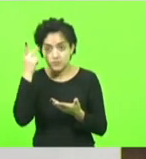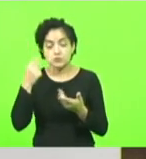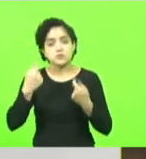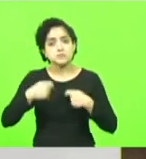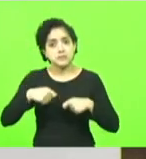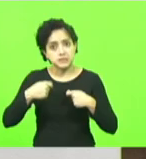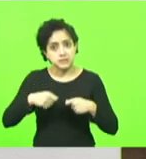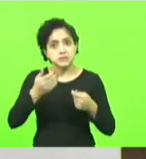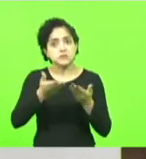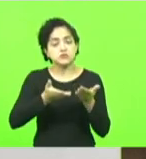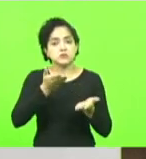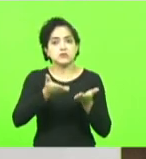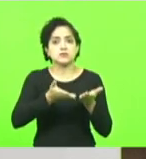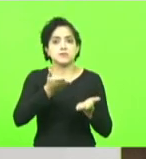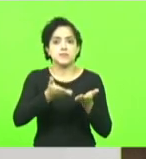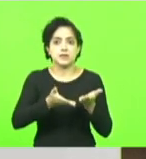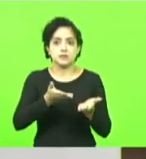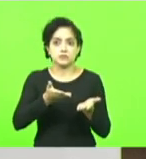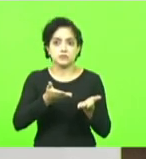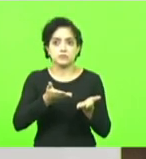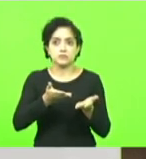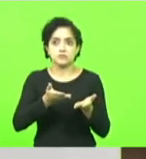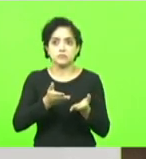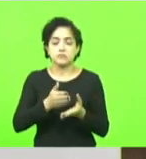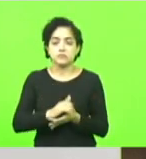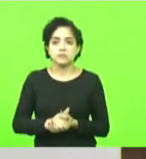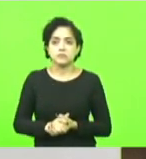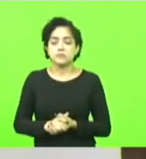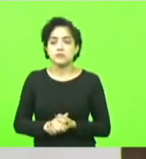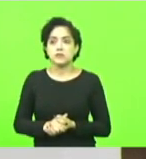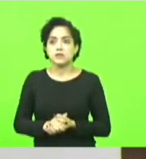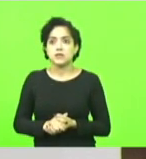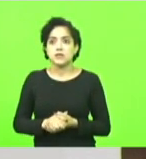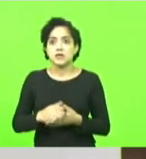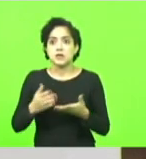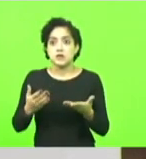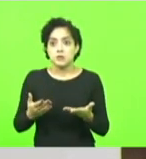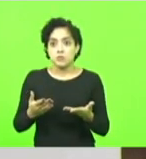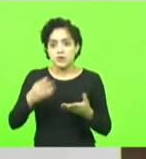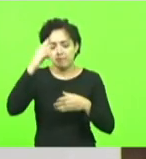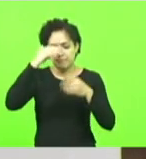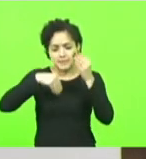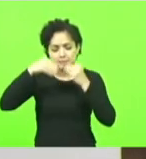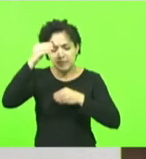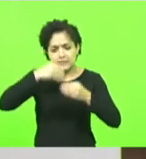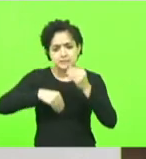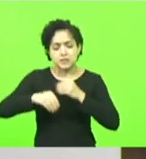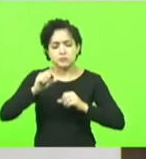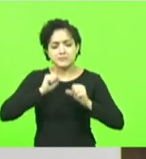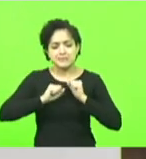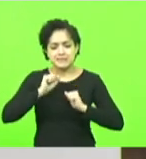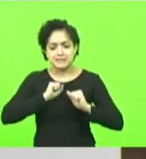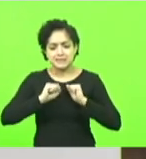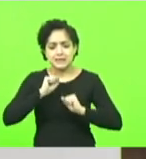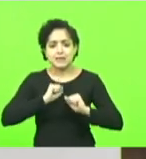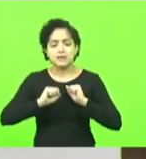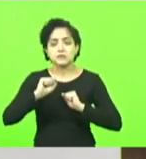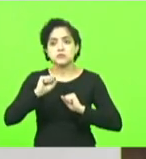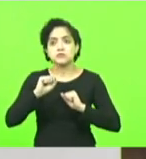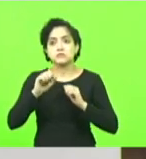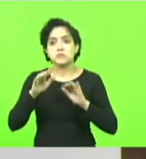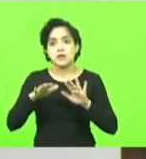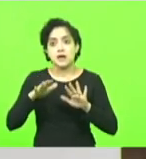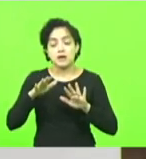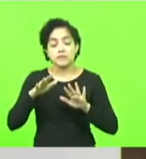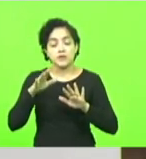de tratamento, deputada Paulinha? Porque dizem que depressão, ansiedade, isso daí é... Primeiro eu ouvia muito